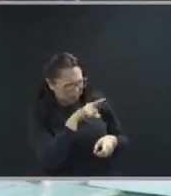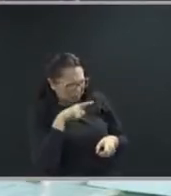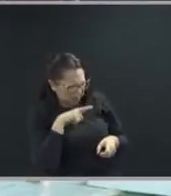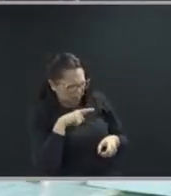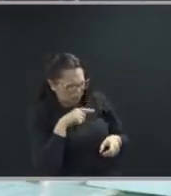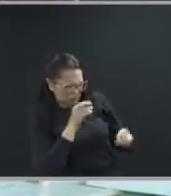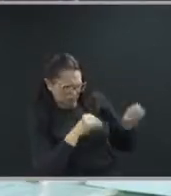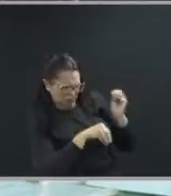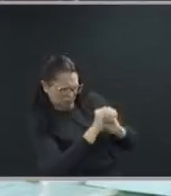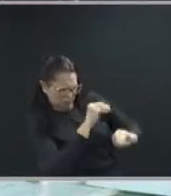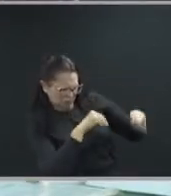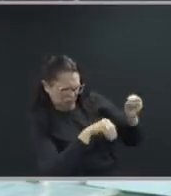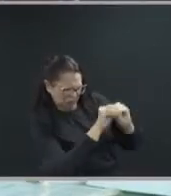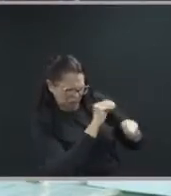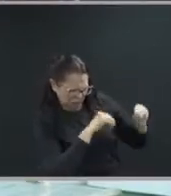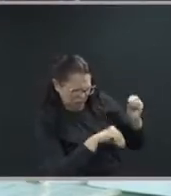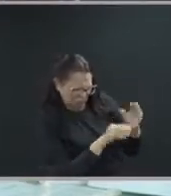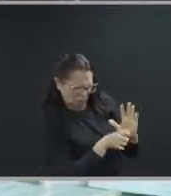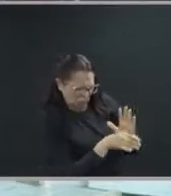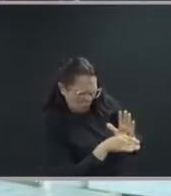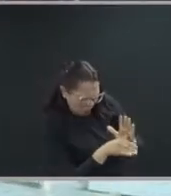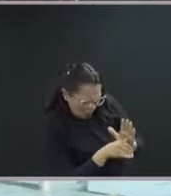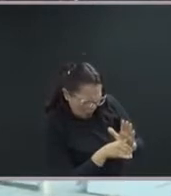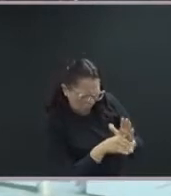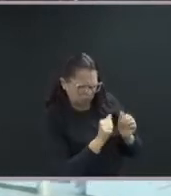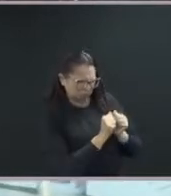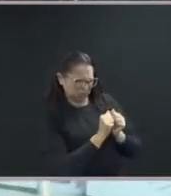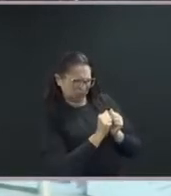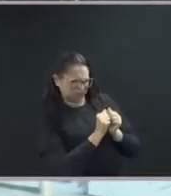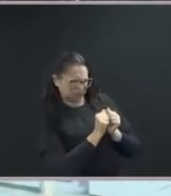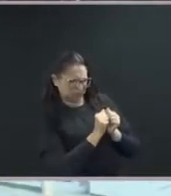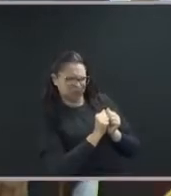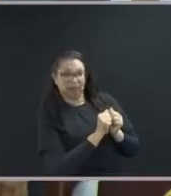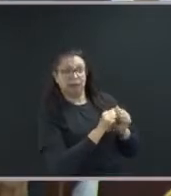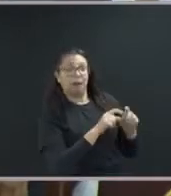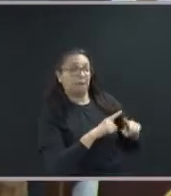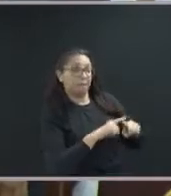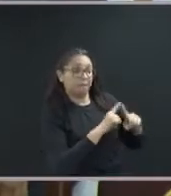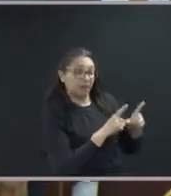escandaliza, mas o evangelho salva.